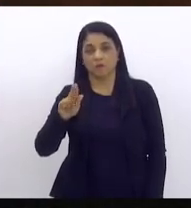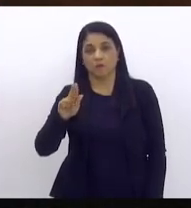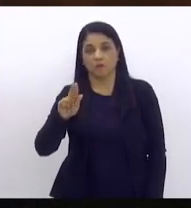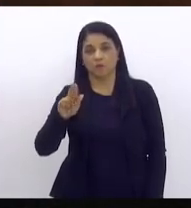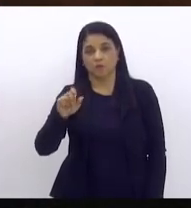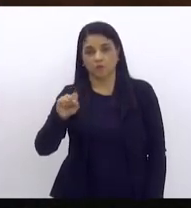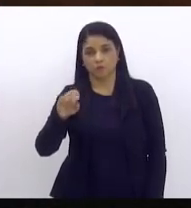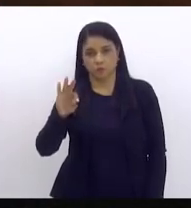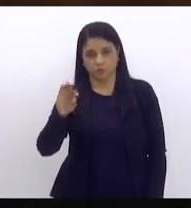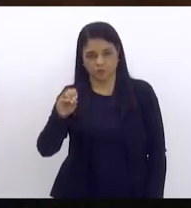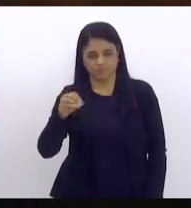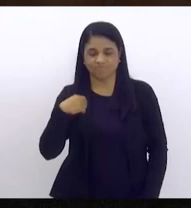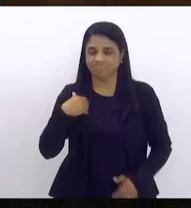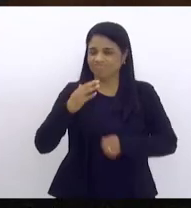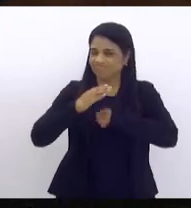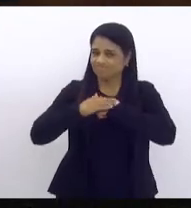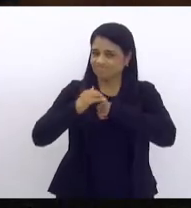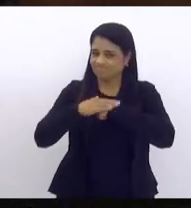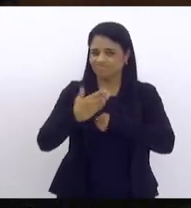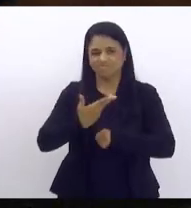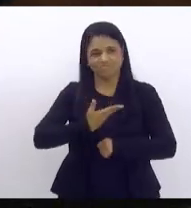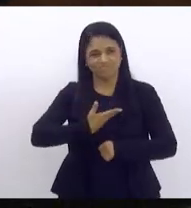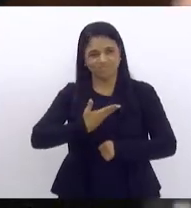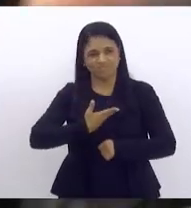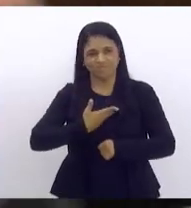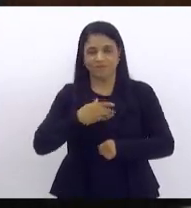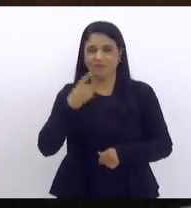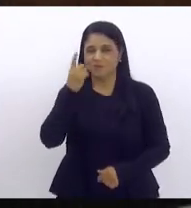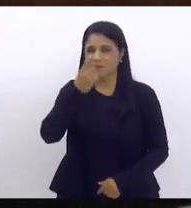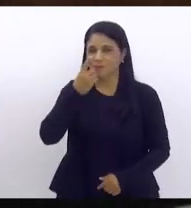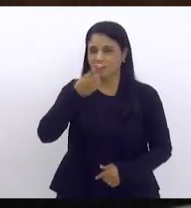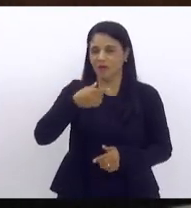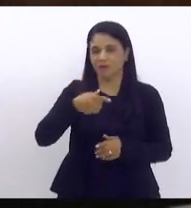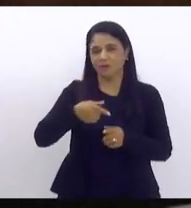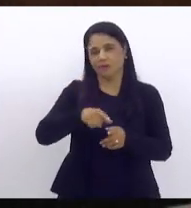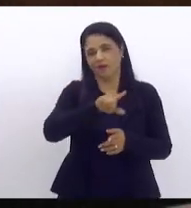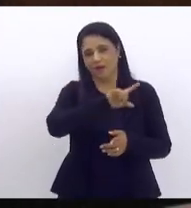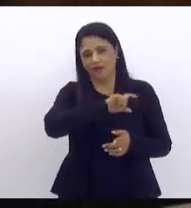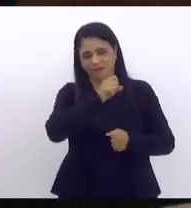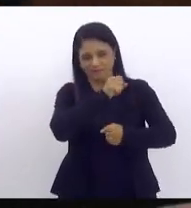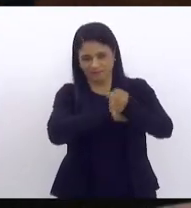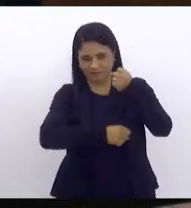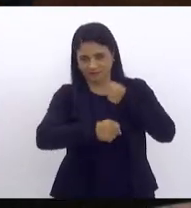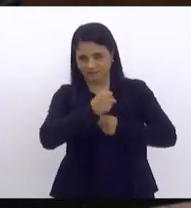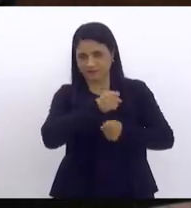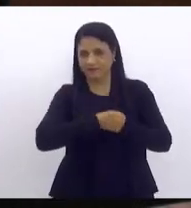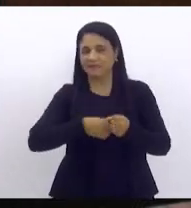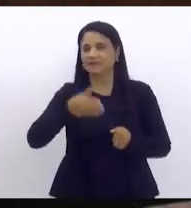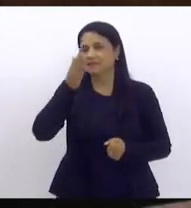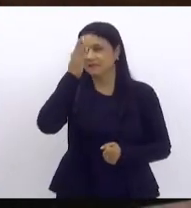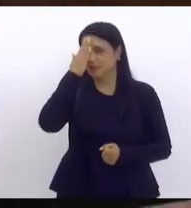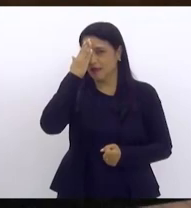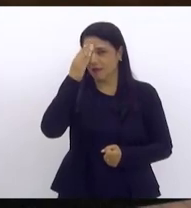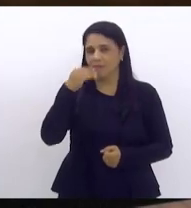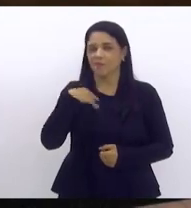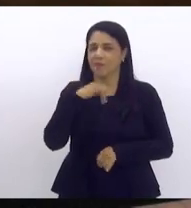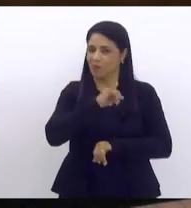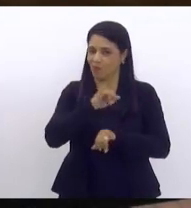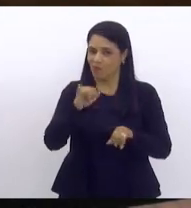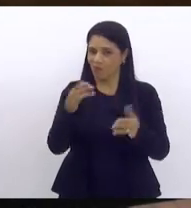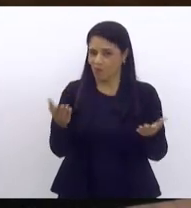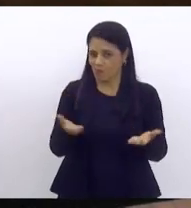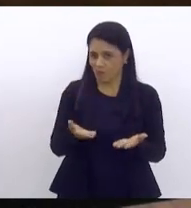muito grande. Os deputados da legislatura passada sabem bem do que eu estou falando.